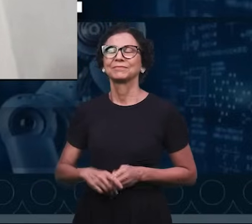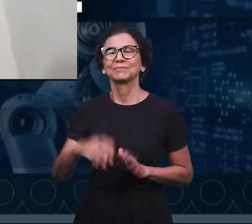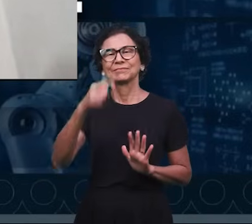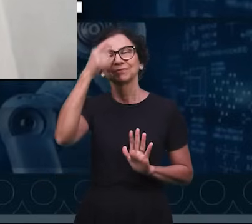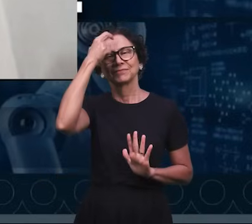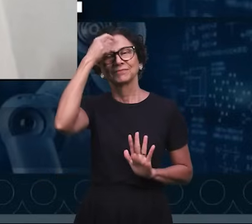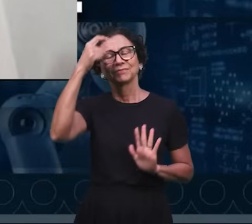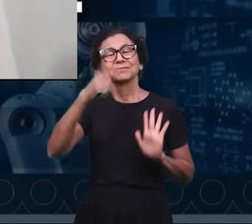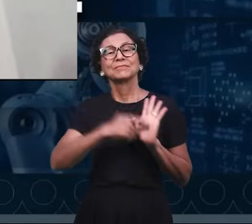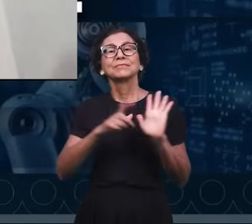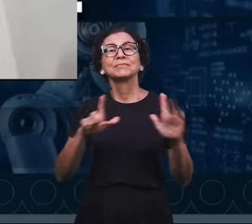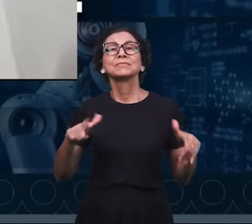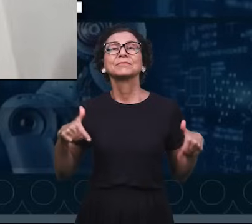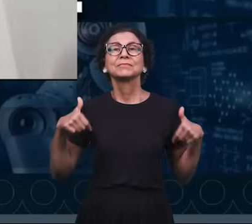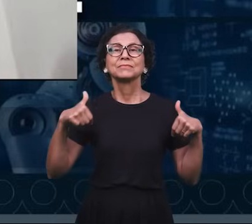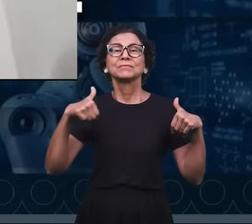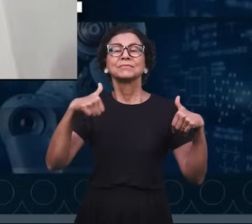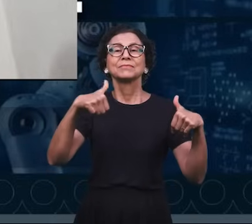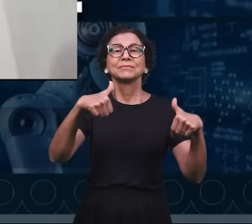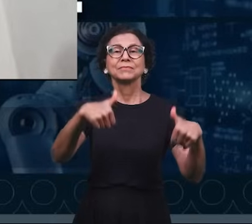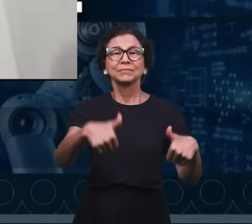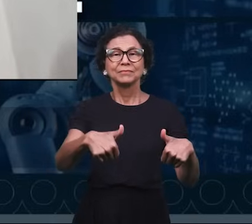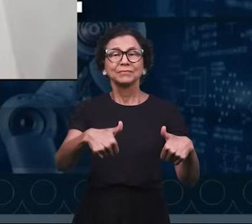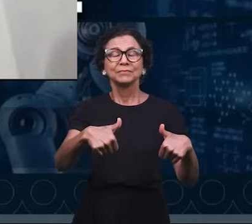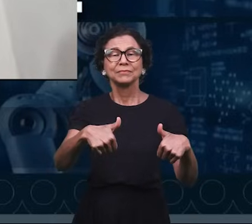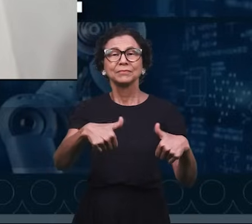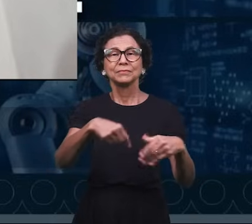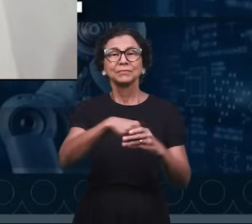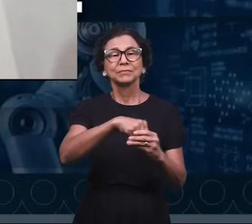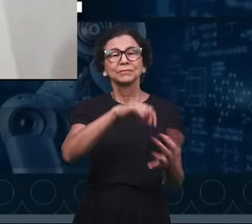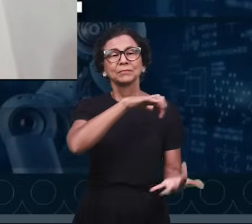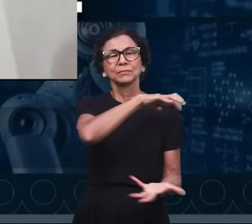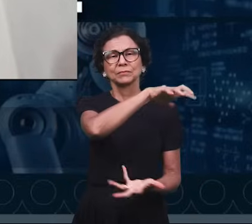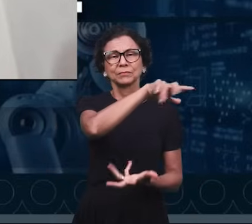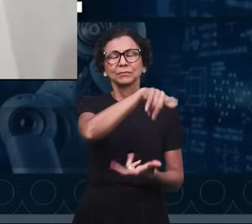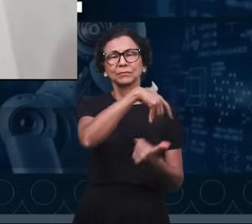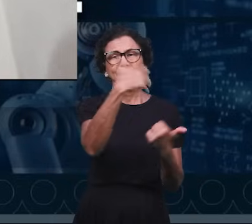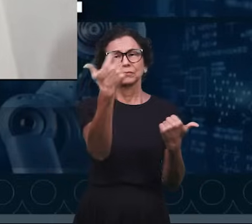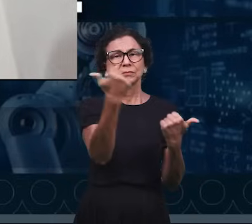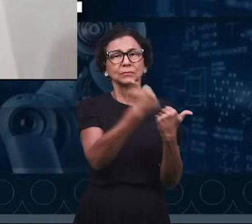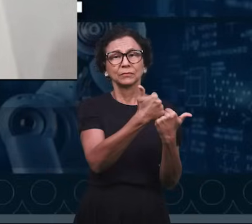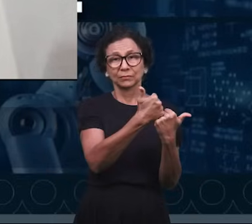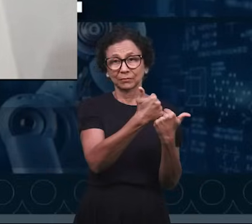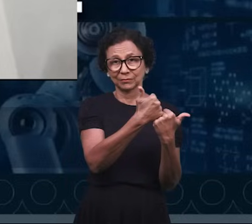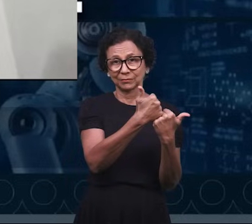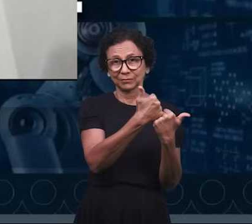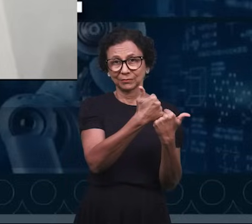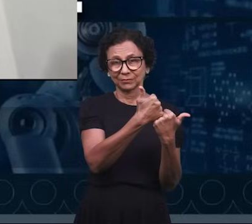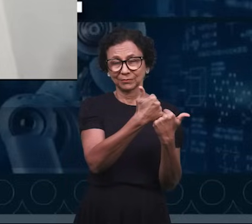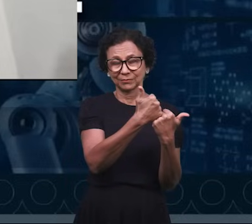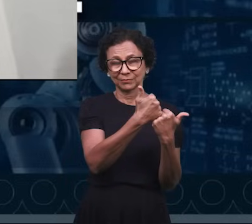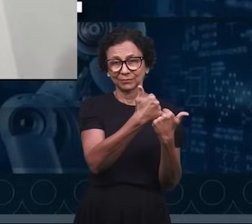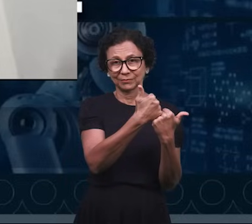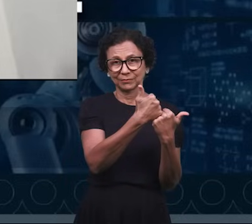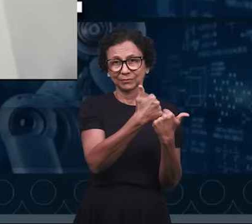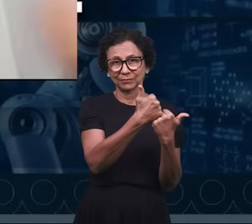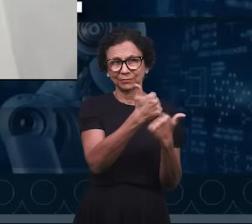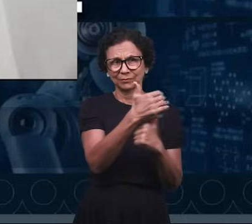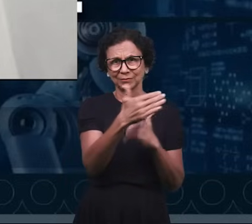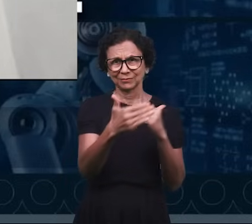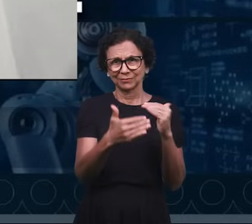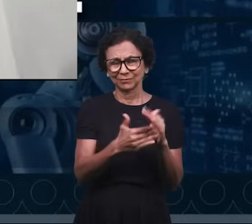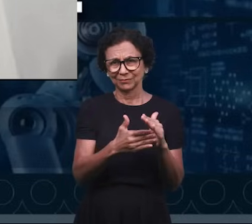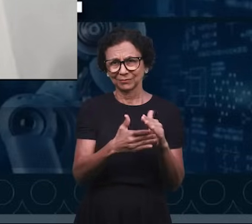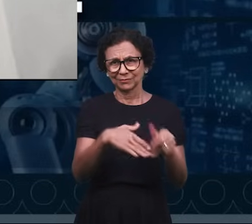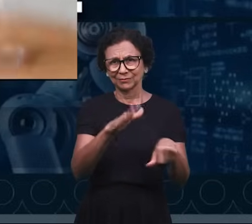físico da inteligência artificial é que ela substitua todo o nosso dia a dia, que ela faça o